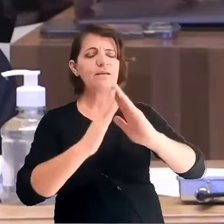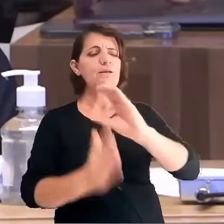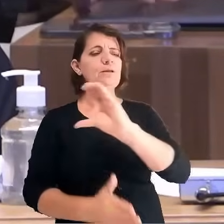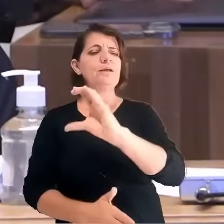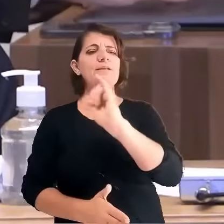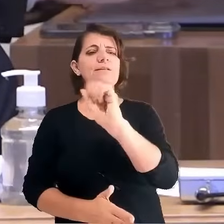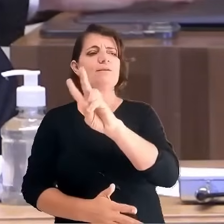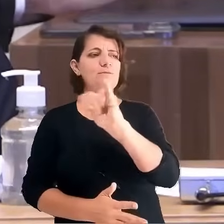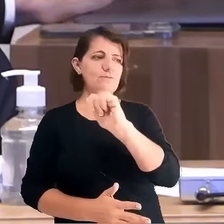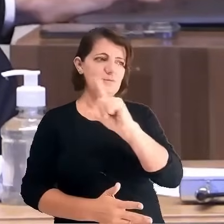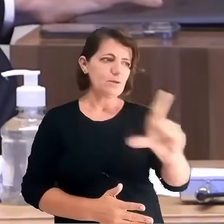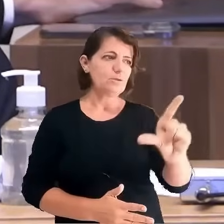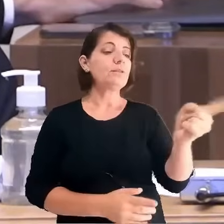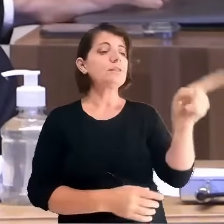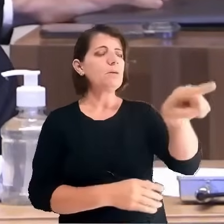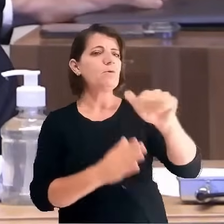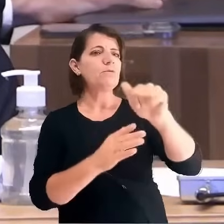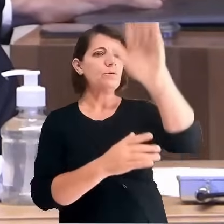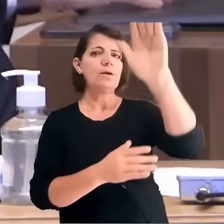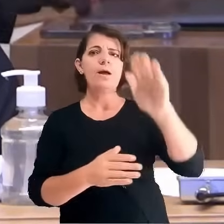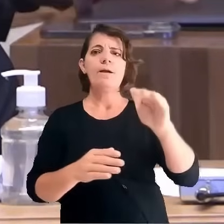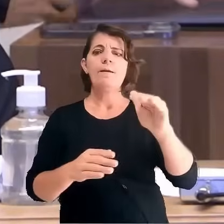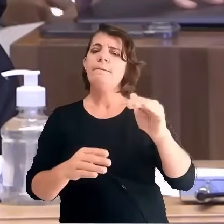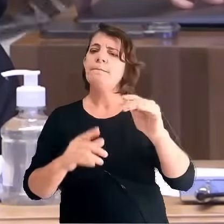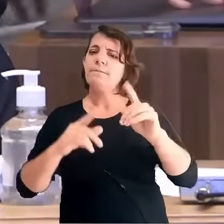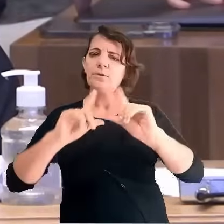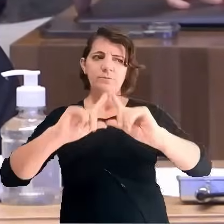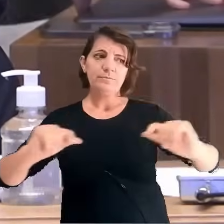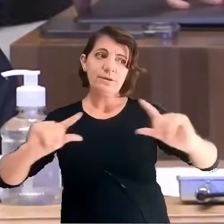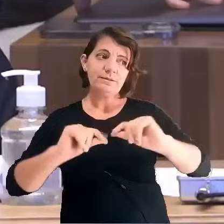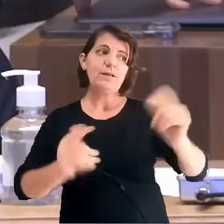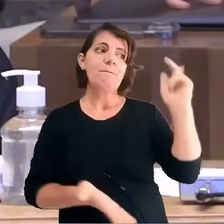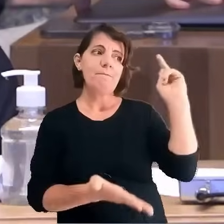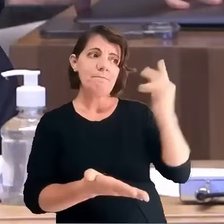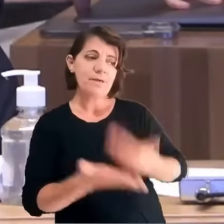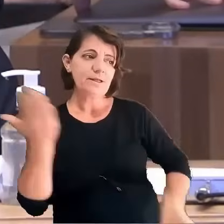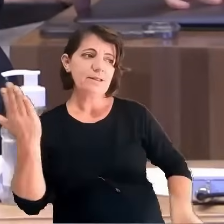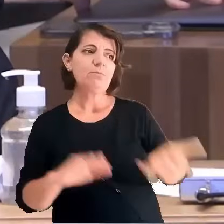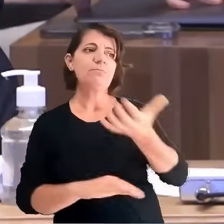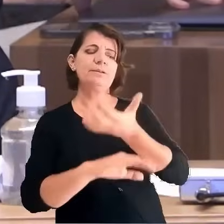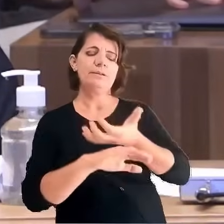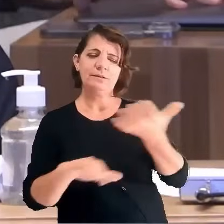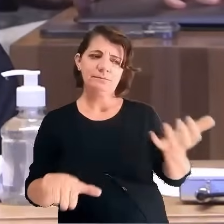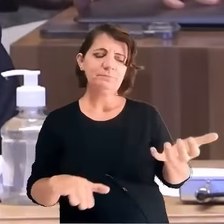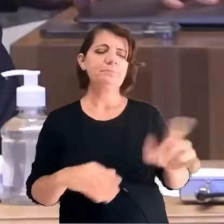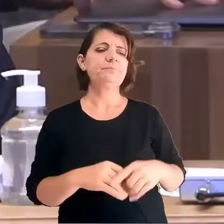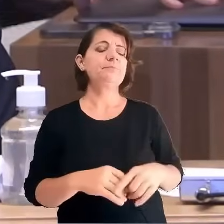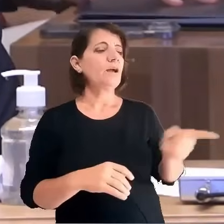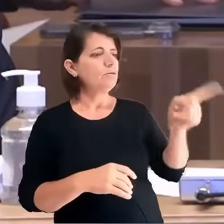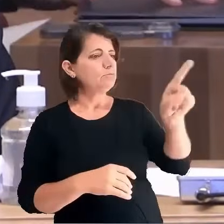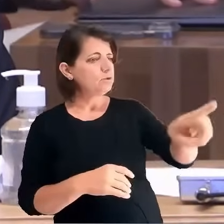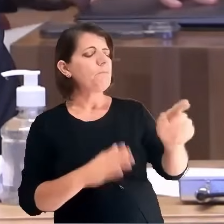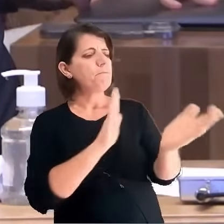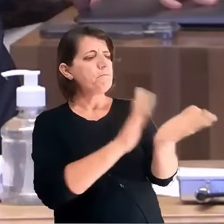o senhor saiu e quem perdeu foi Brasília mas eu quero lhe parabenizar por ter convencido o ex-ministro